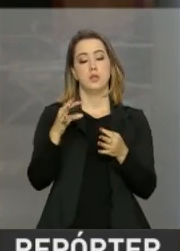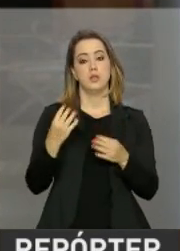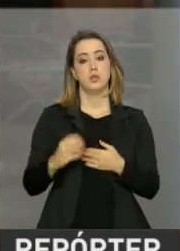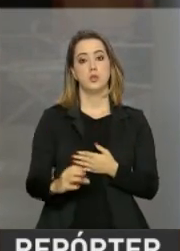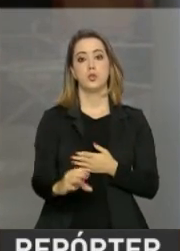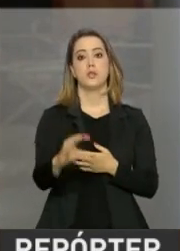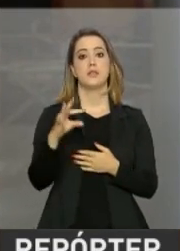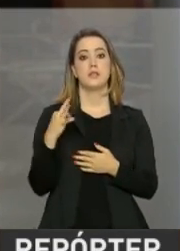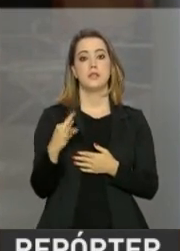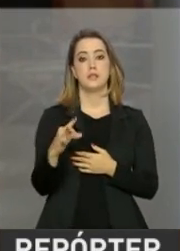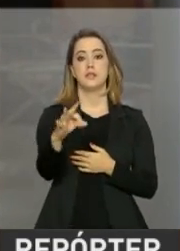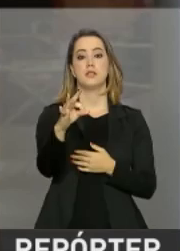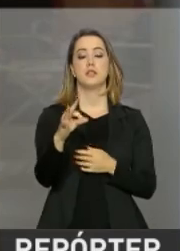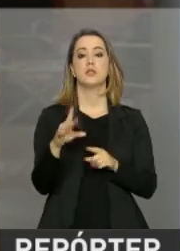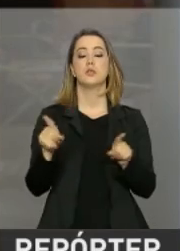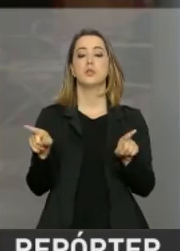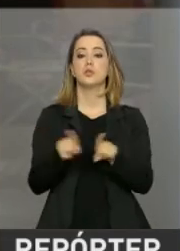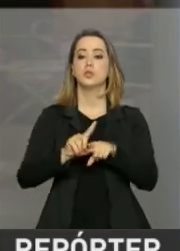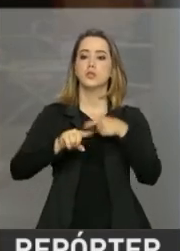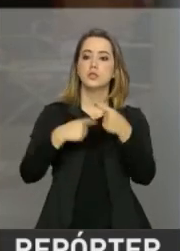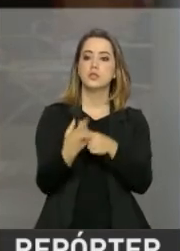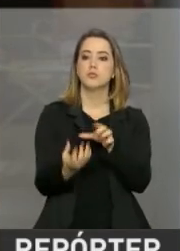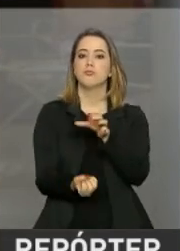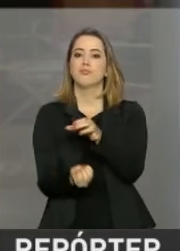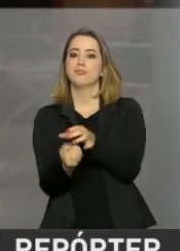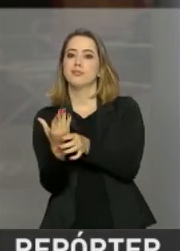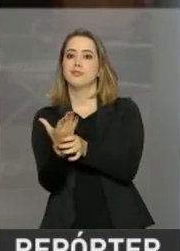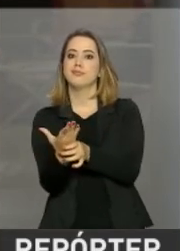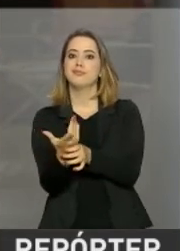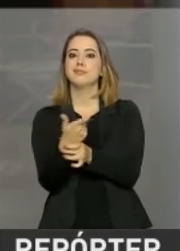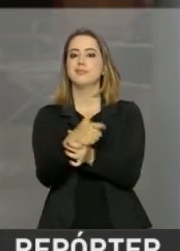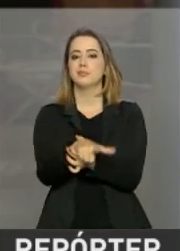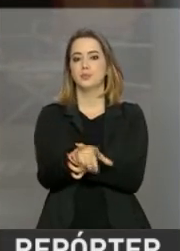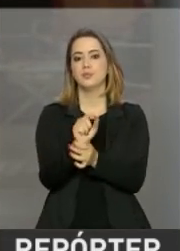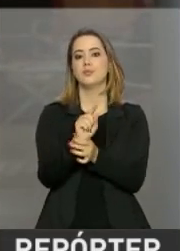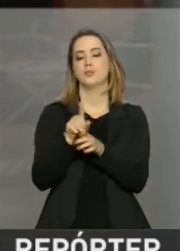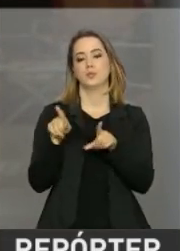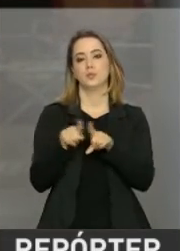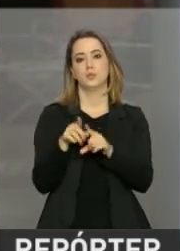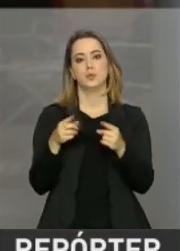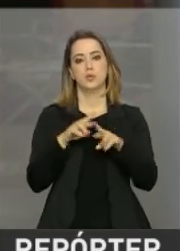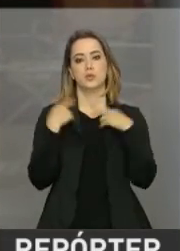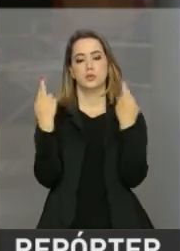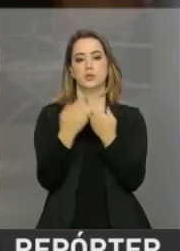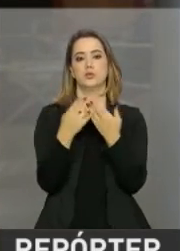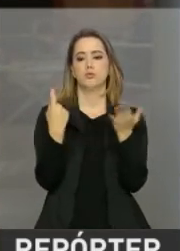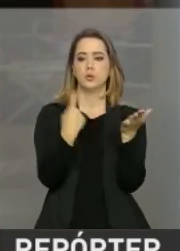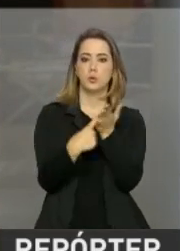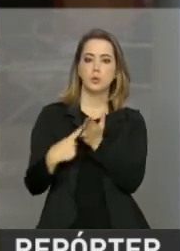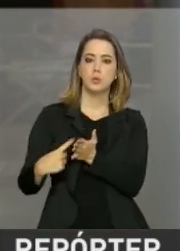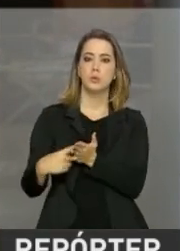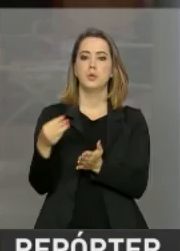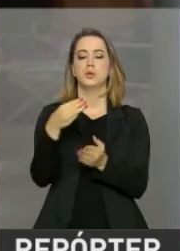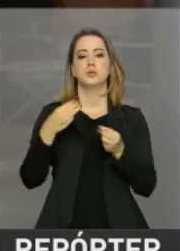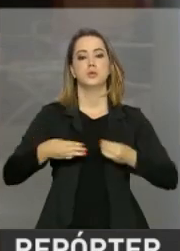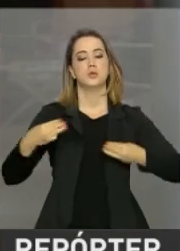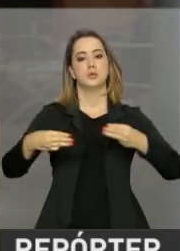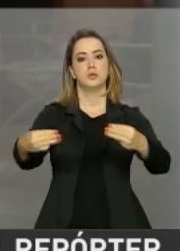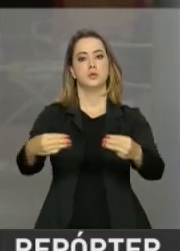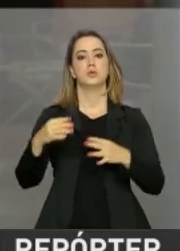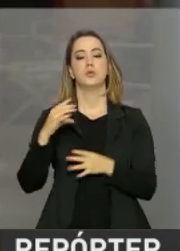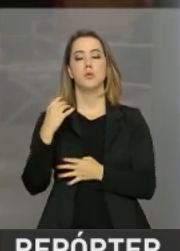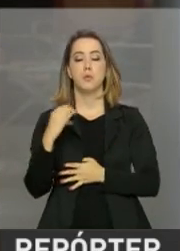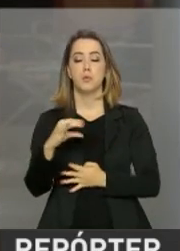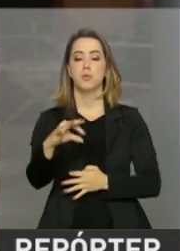tecnologia depois da sua reativação durante a reunião foi firmado um convênio entre o ministério de ciência tecnologia